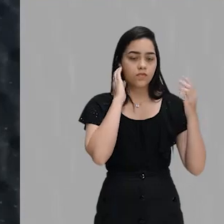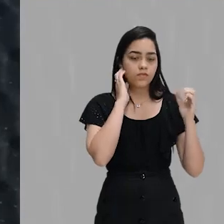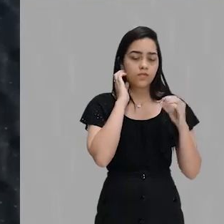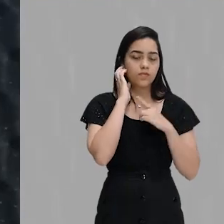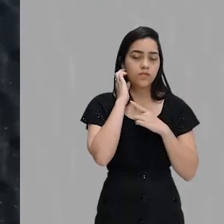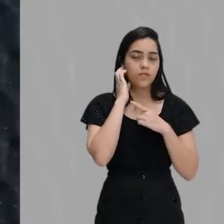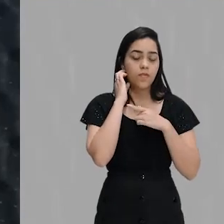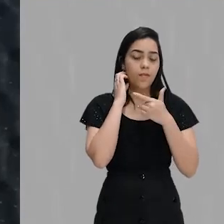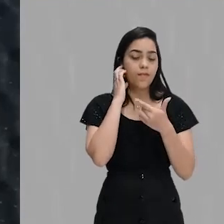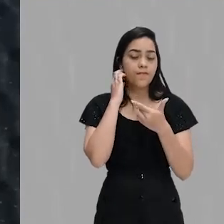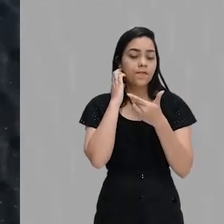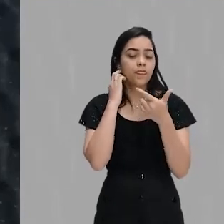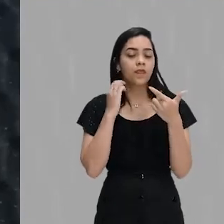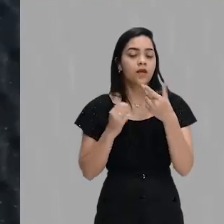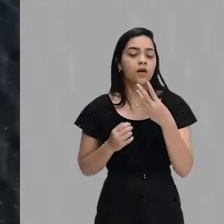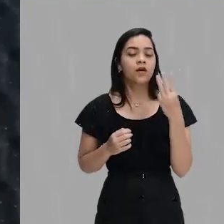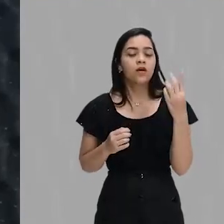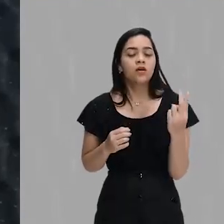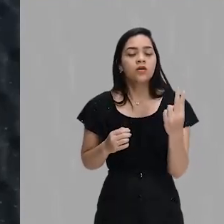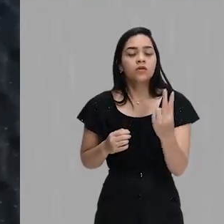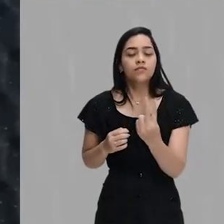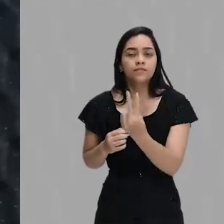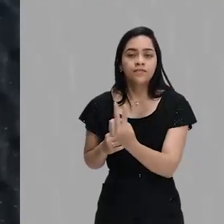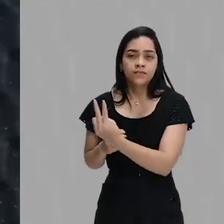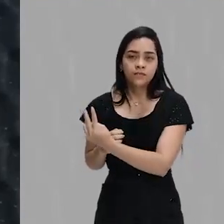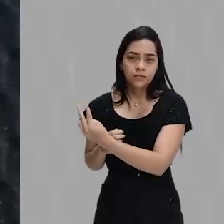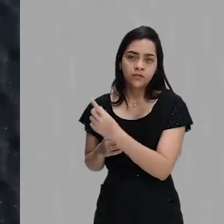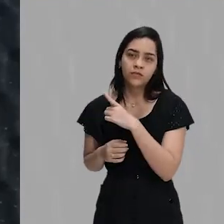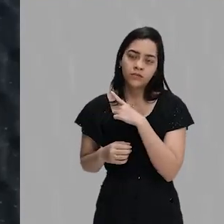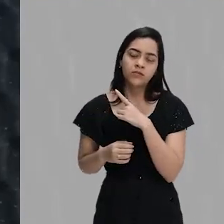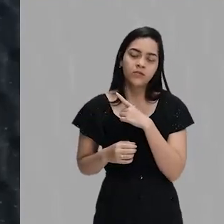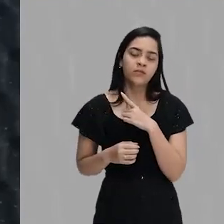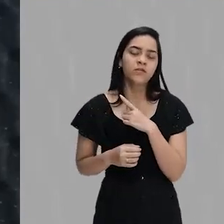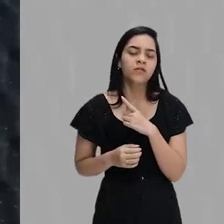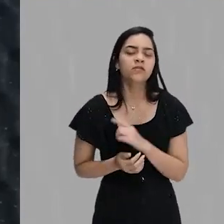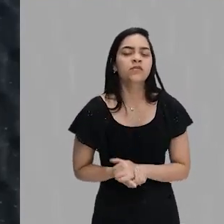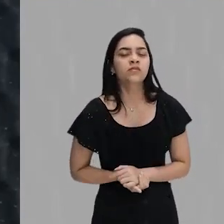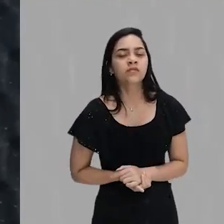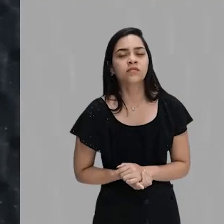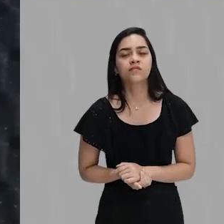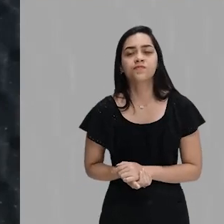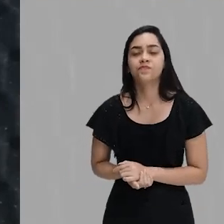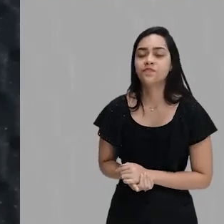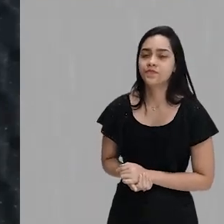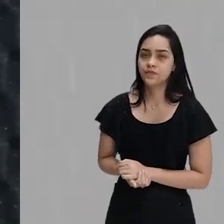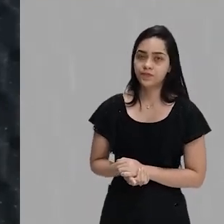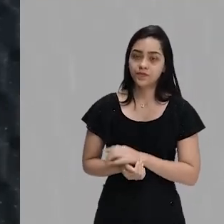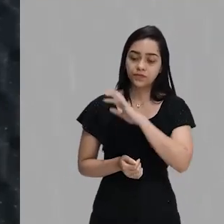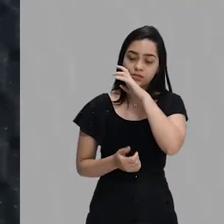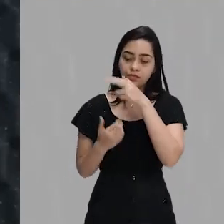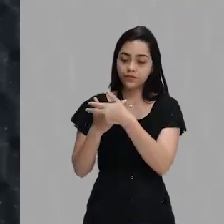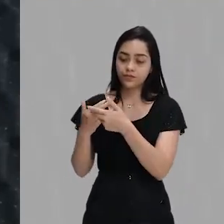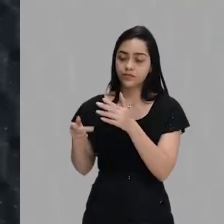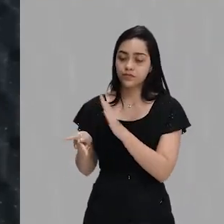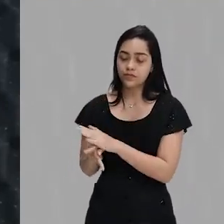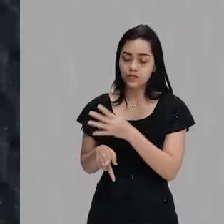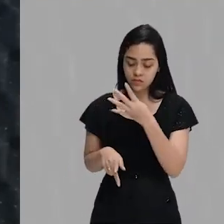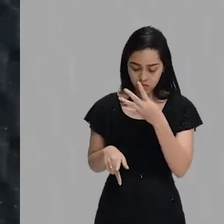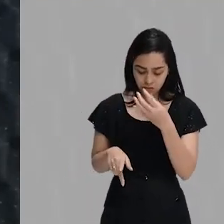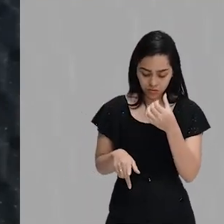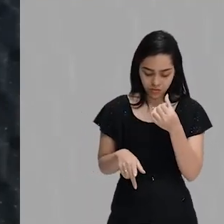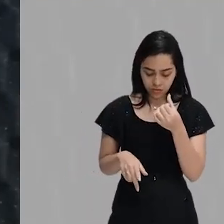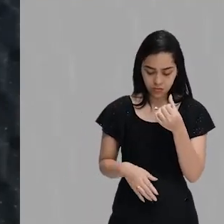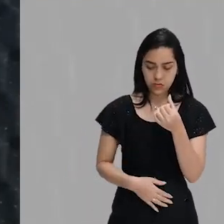ele tem 23 pares de cromossomos. O número diploide cromossômico na espécie humana é 46,